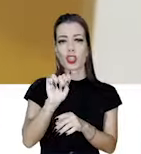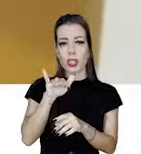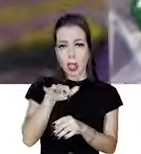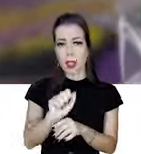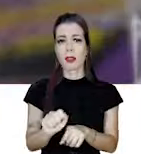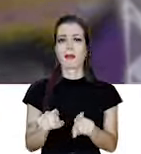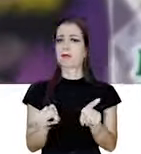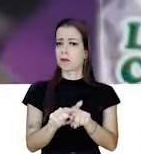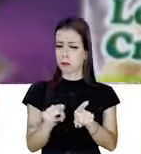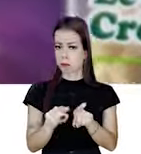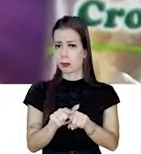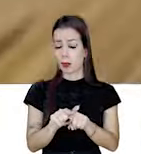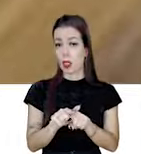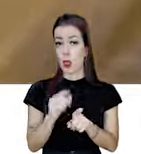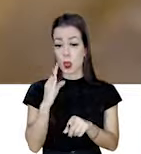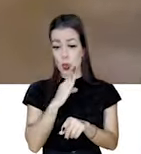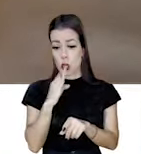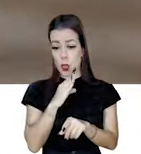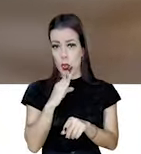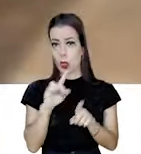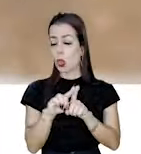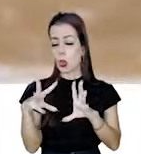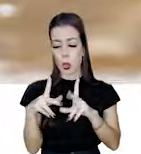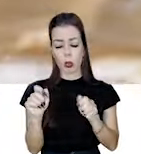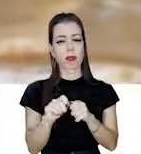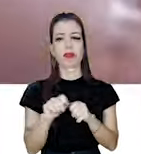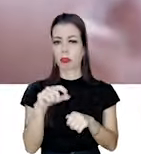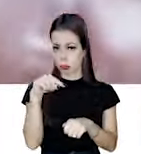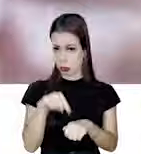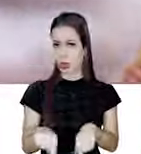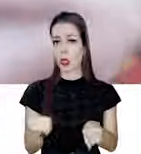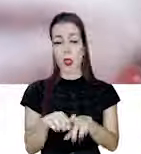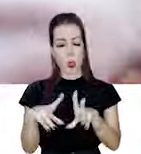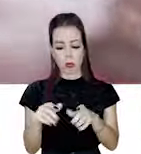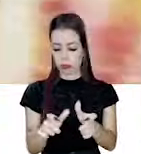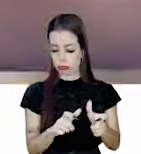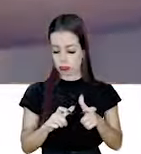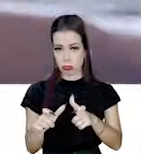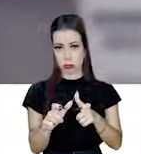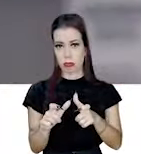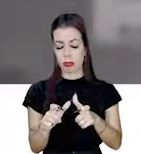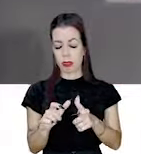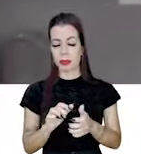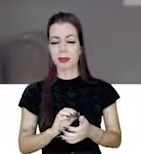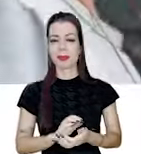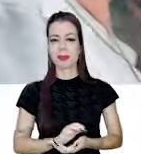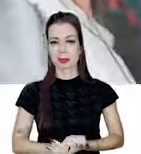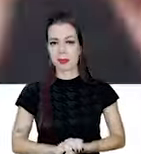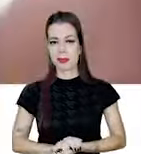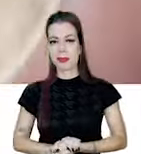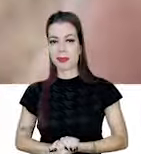Tem o geleia de mocotó, tem o vinagrete de pimenta e a peta. Tudo produzido aqui, e a rapadura também, são produtos